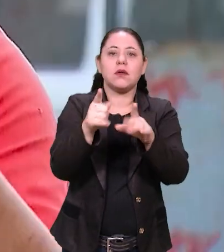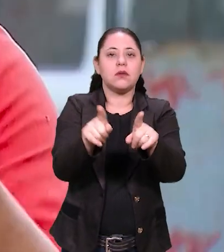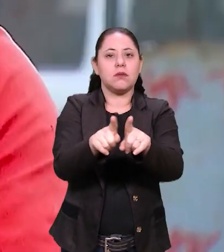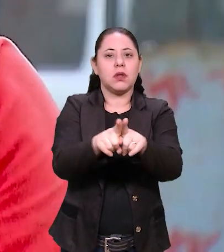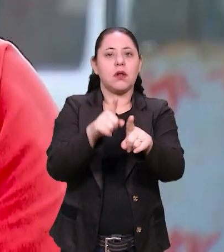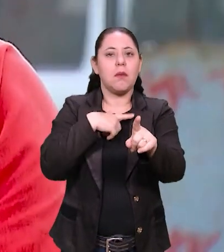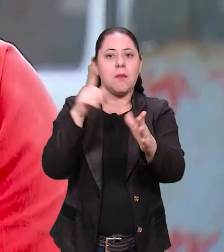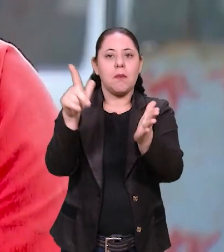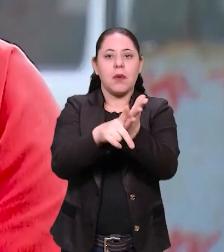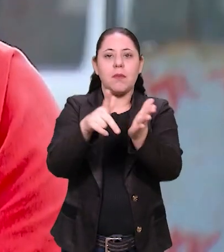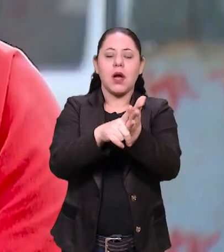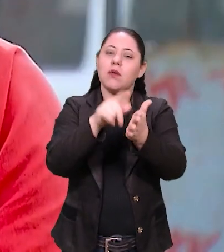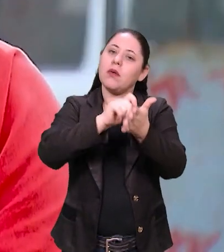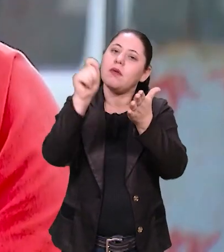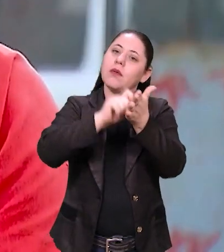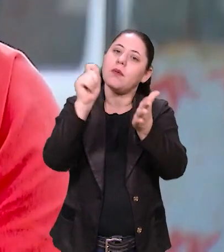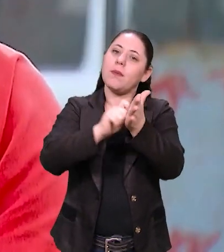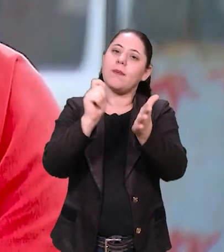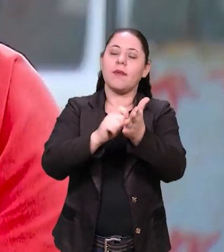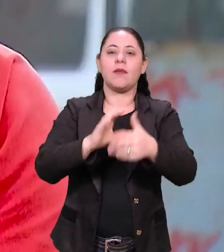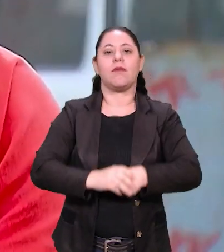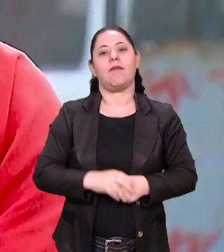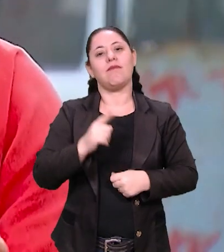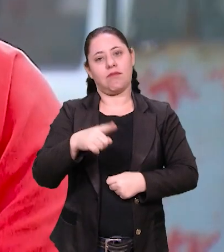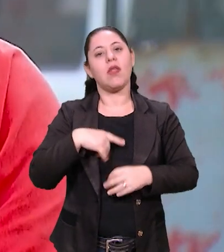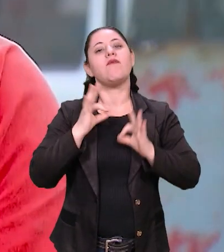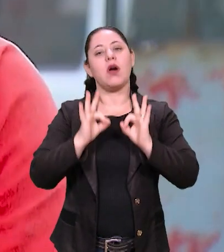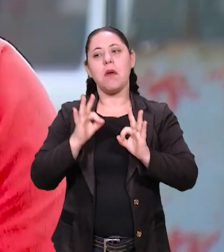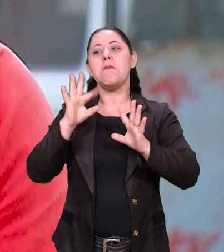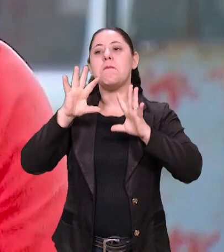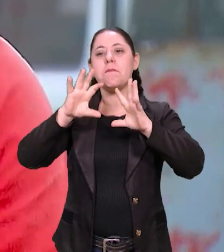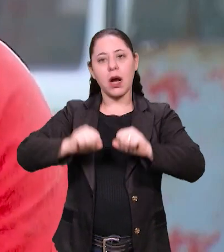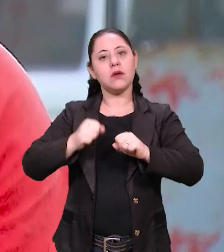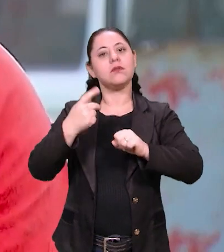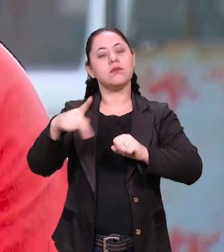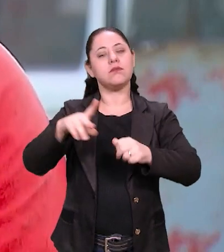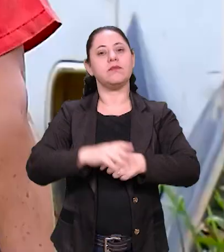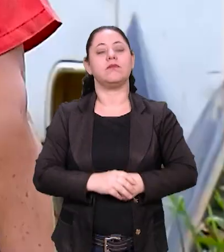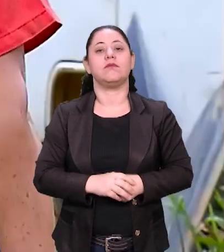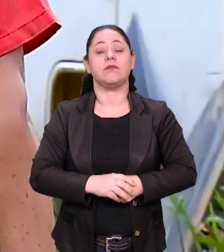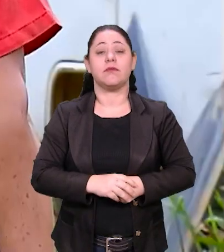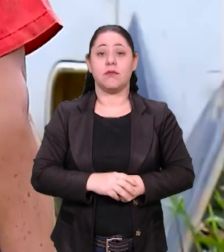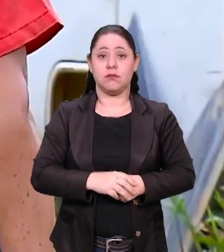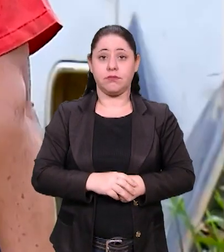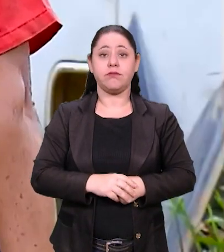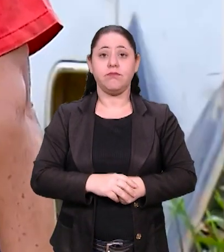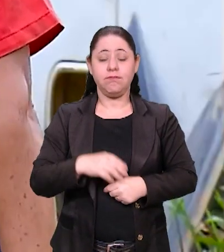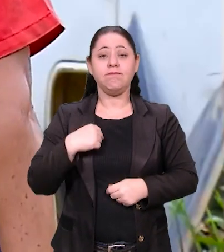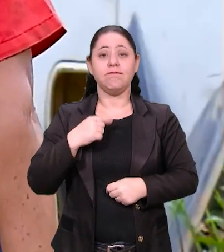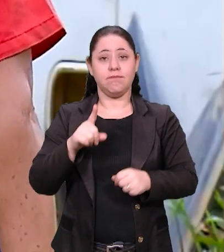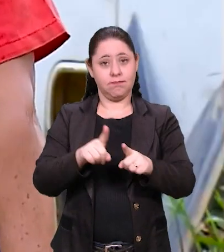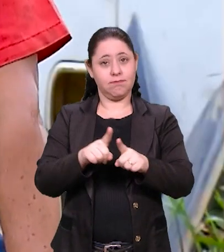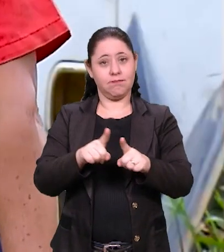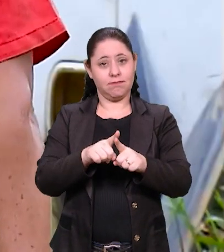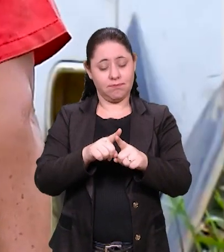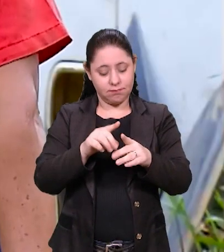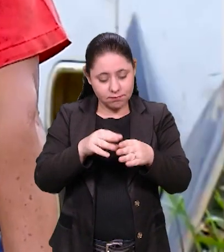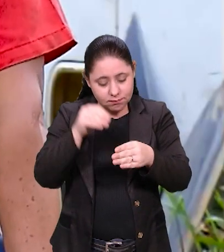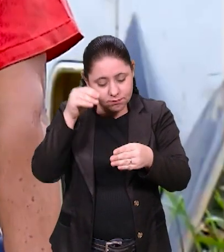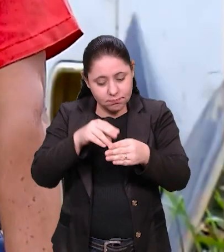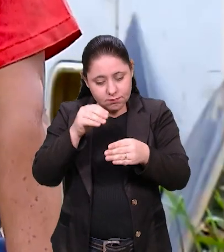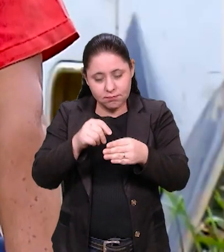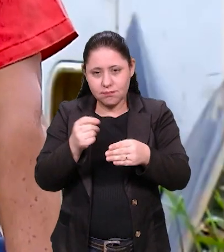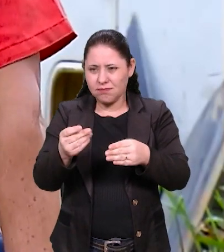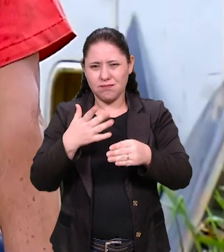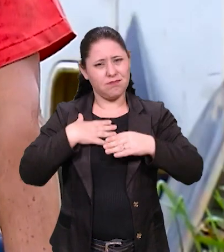e tem um papel escrito isso, isso e isso no envelope. Falei, pode me buscar que é seu Fausto. Aí ele pegou, tirou ainda uma